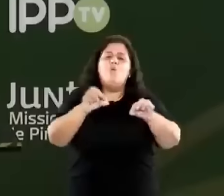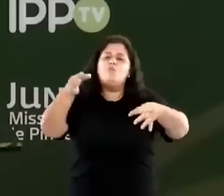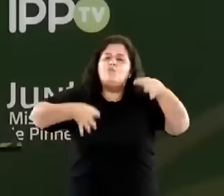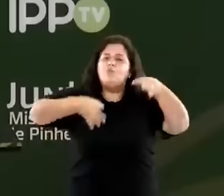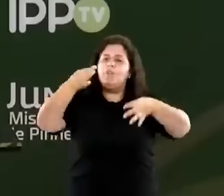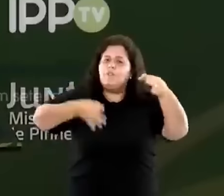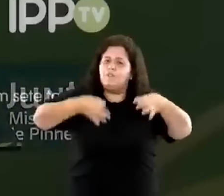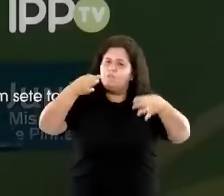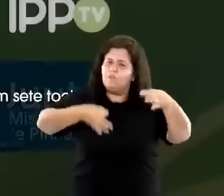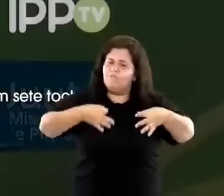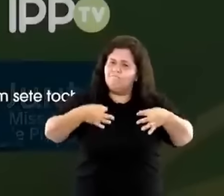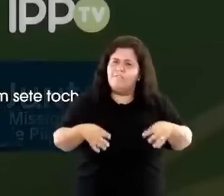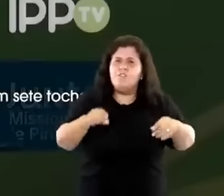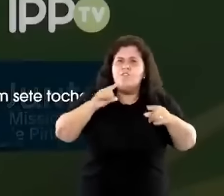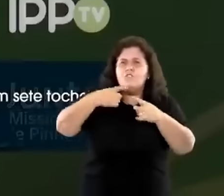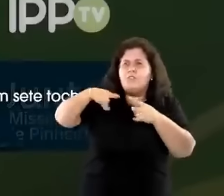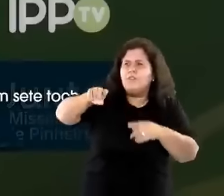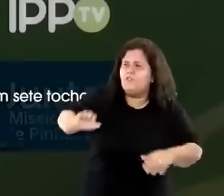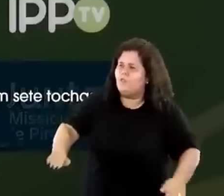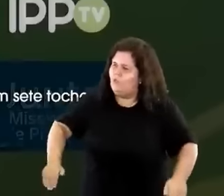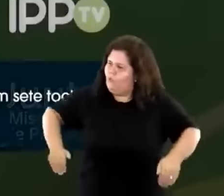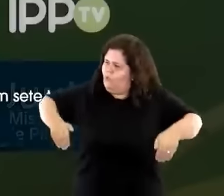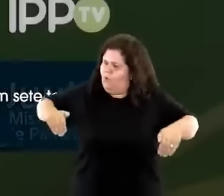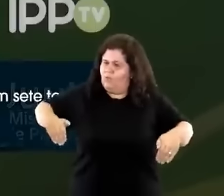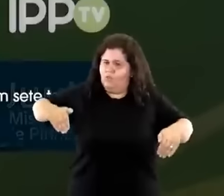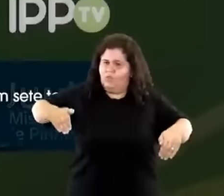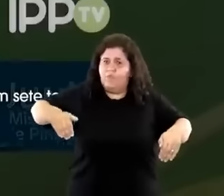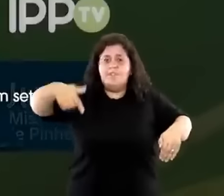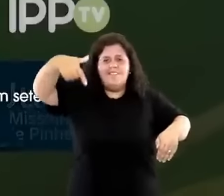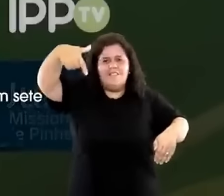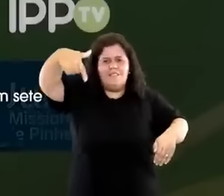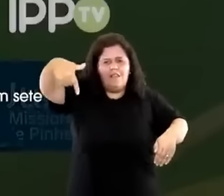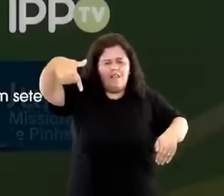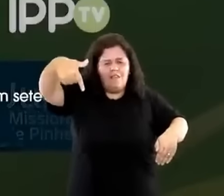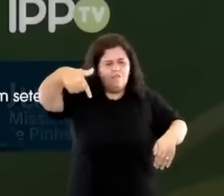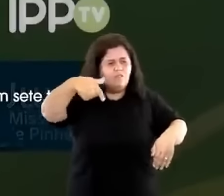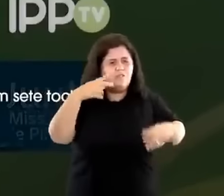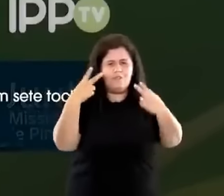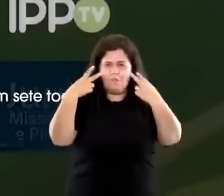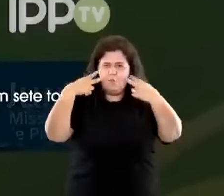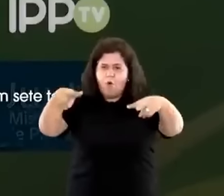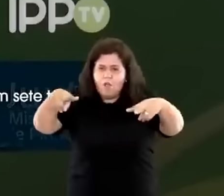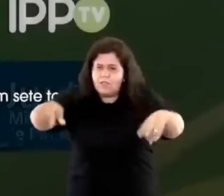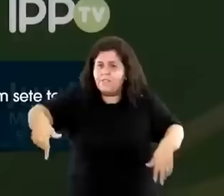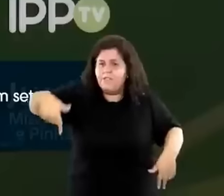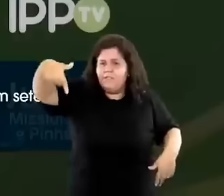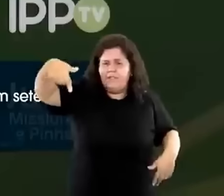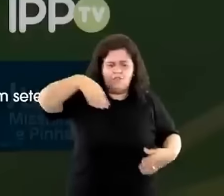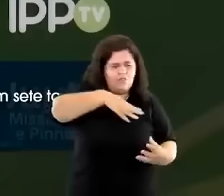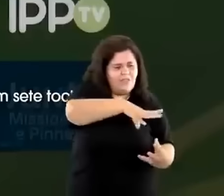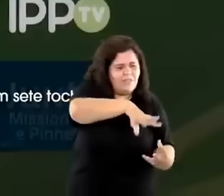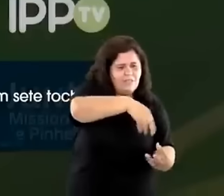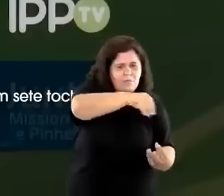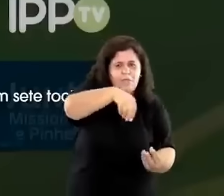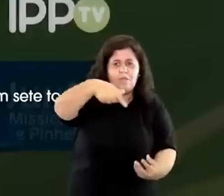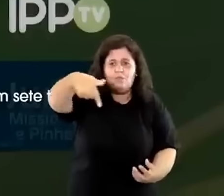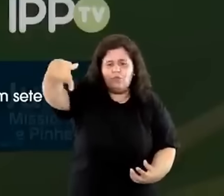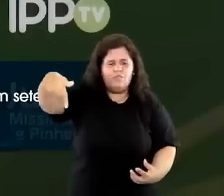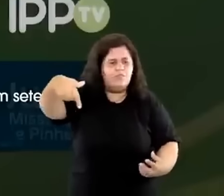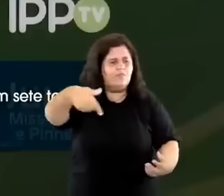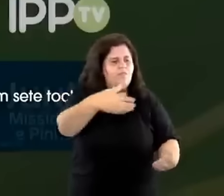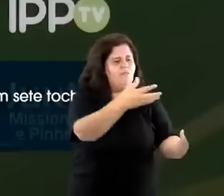trovões e Diante do Trono ardem sete tochas de fogo que são os sete espíritos